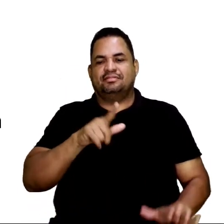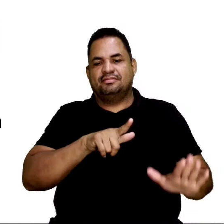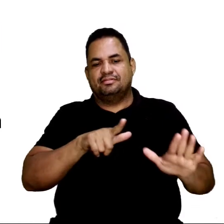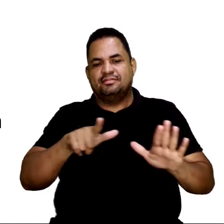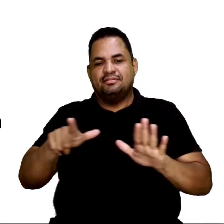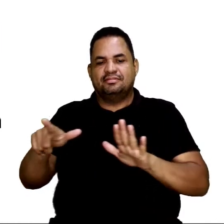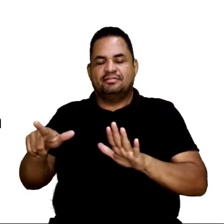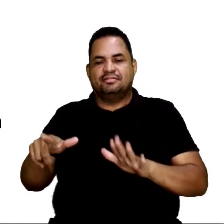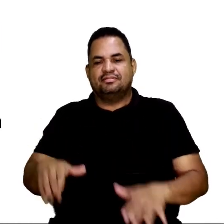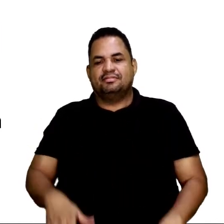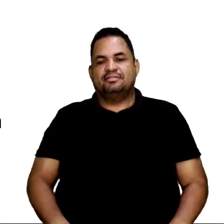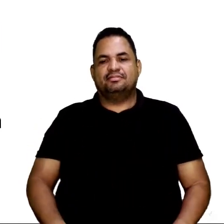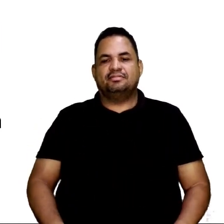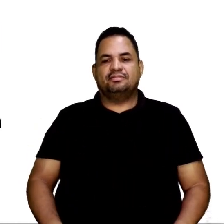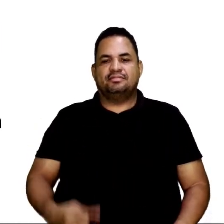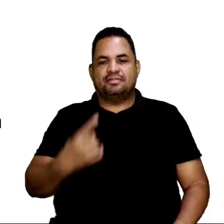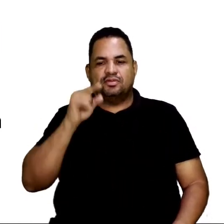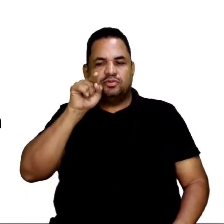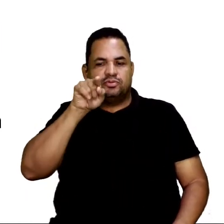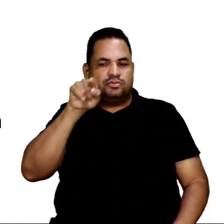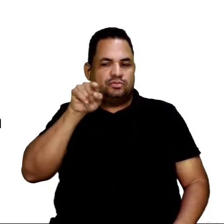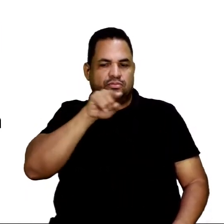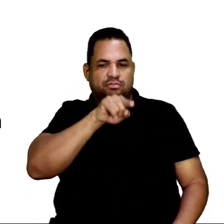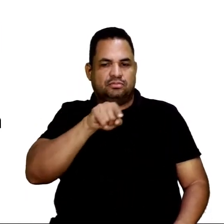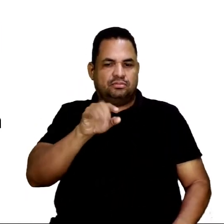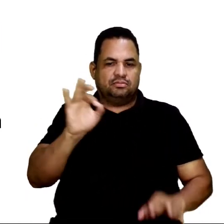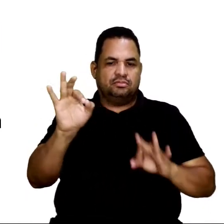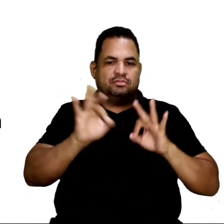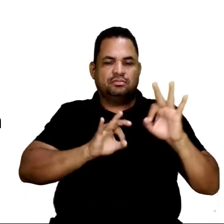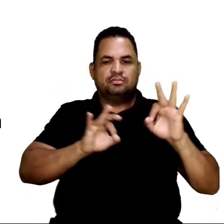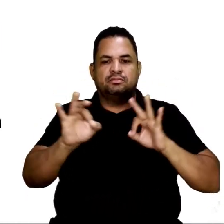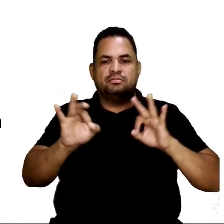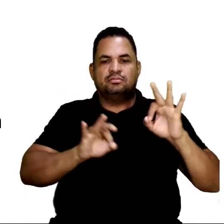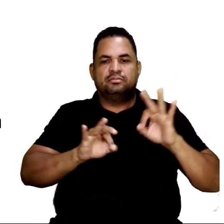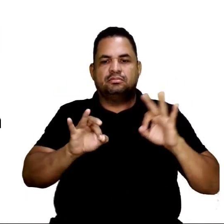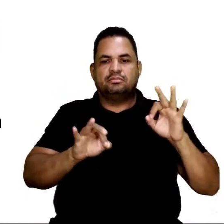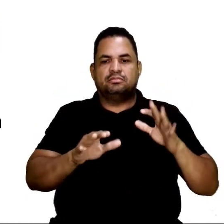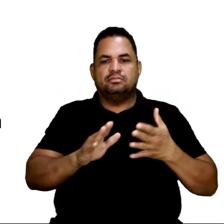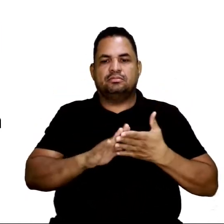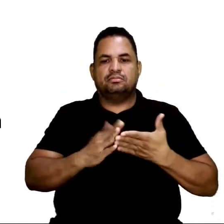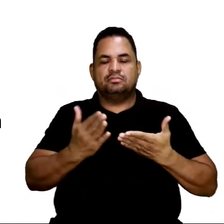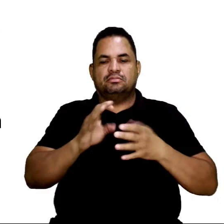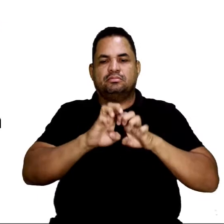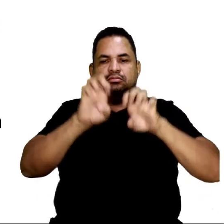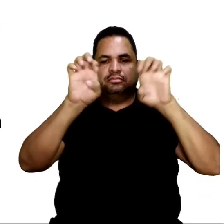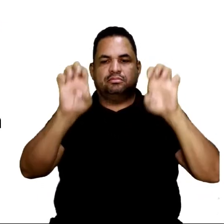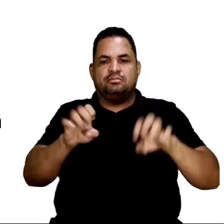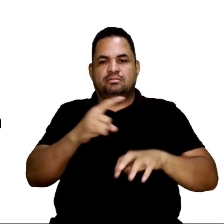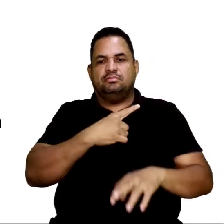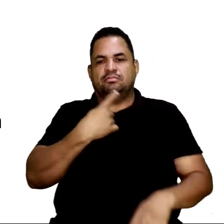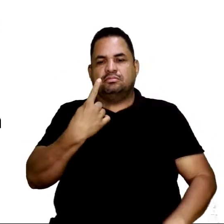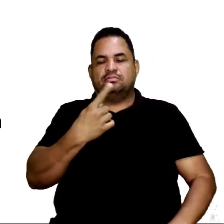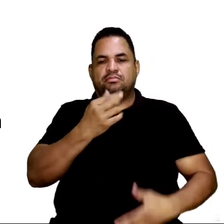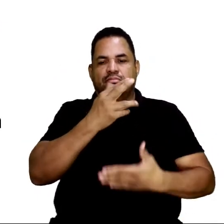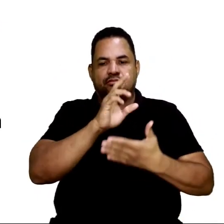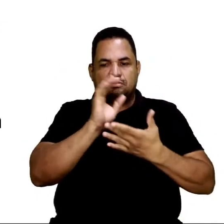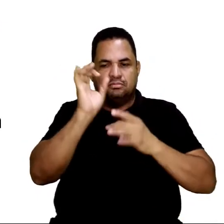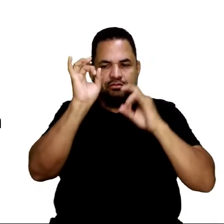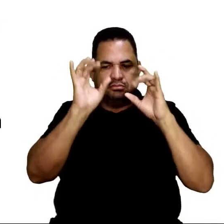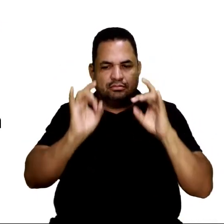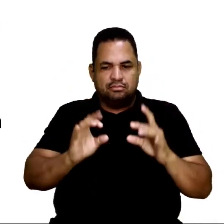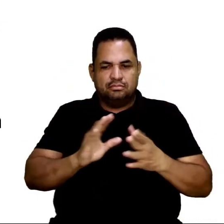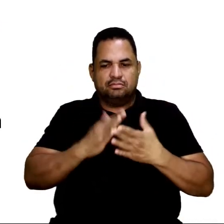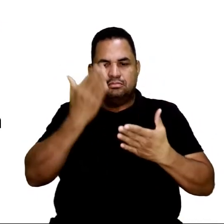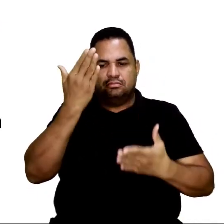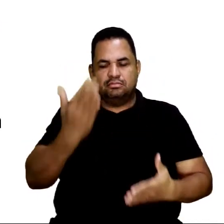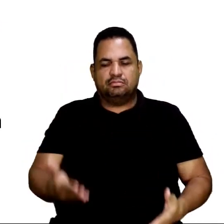cada um desses orifíciozinhos aí vão estar formando, tá? Aquelas estruturas lá que nós descrevemos, o tubo neural, a